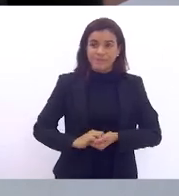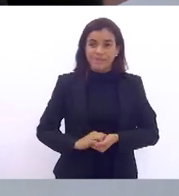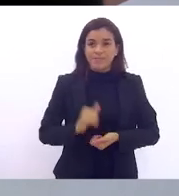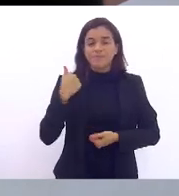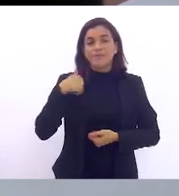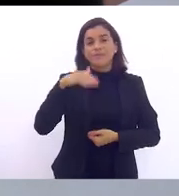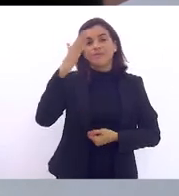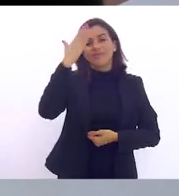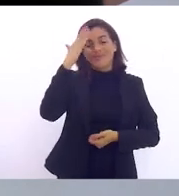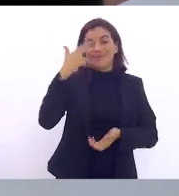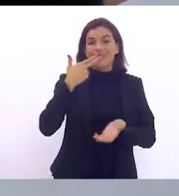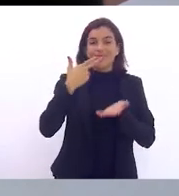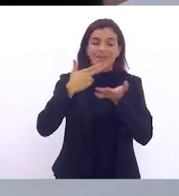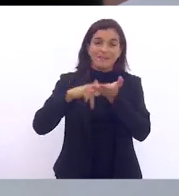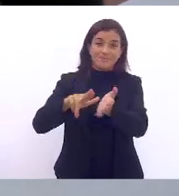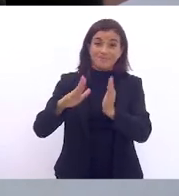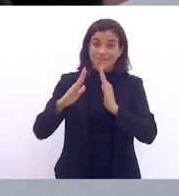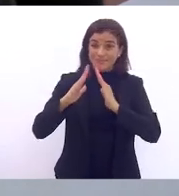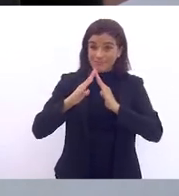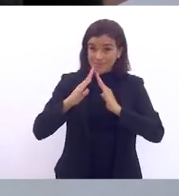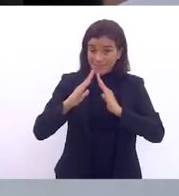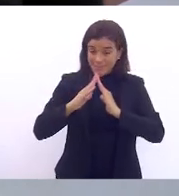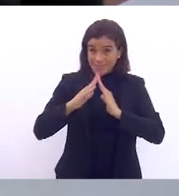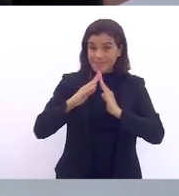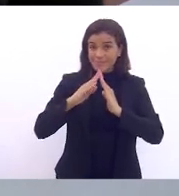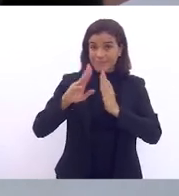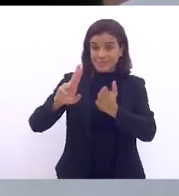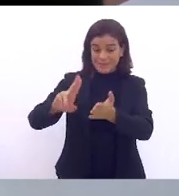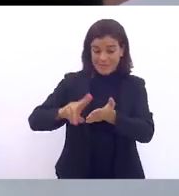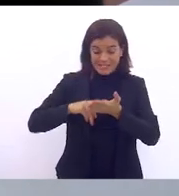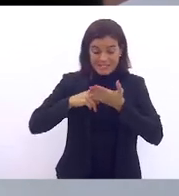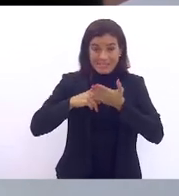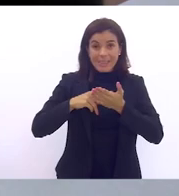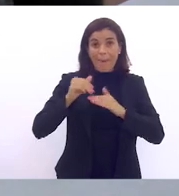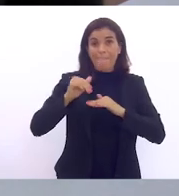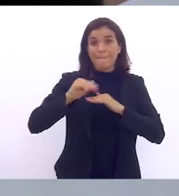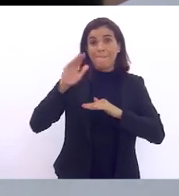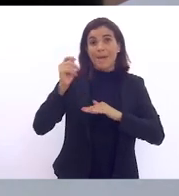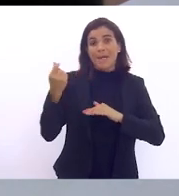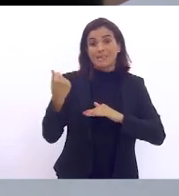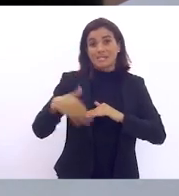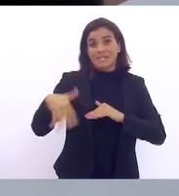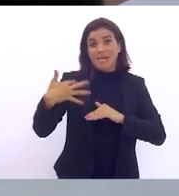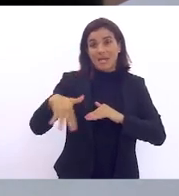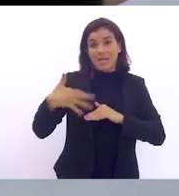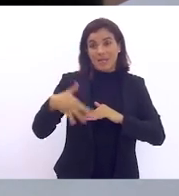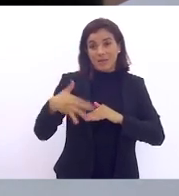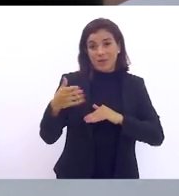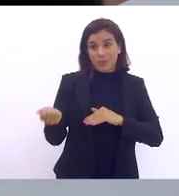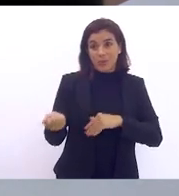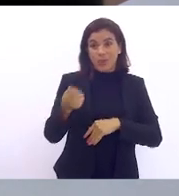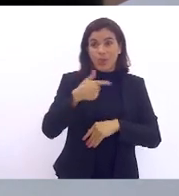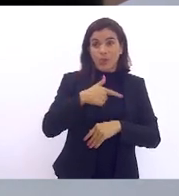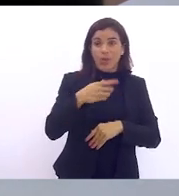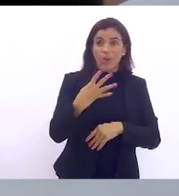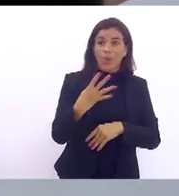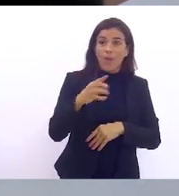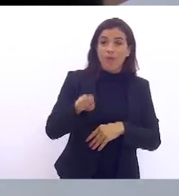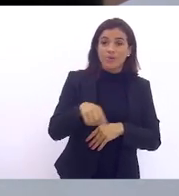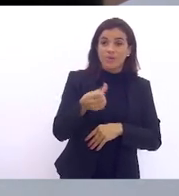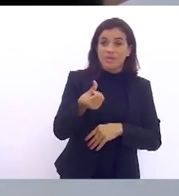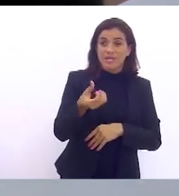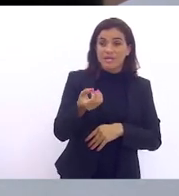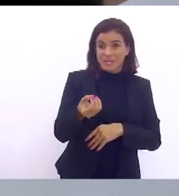carta chegar uma carta na minha casa Talvez seja até mais cara do que os 460 do pedágio mas é um jeito eu não posso ser